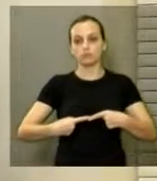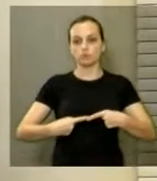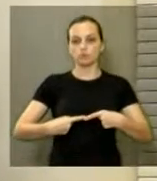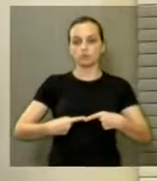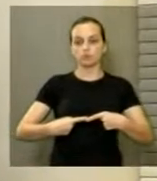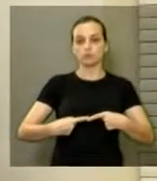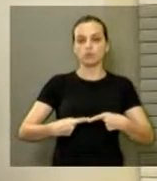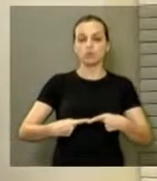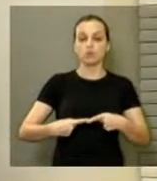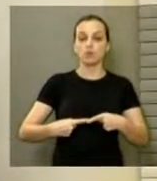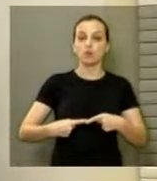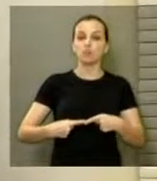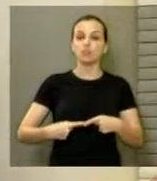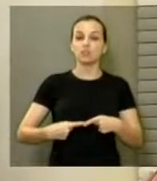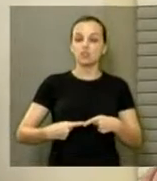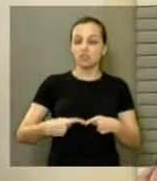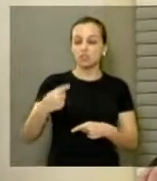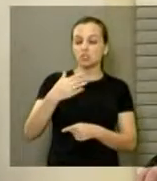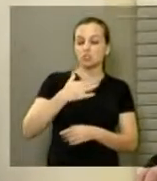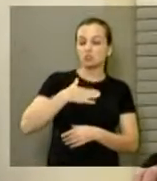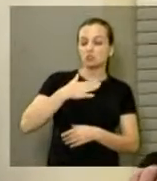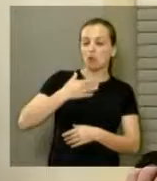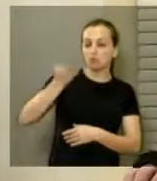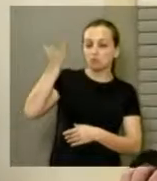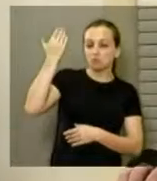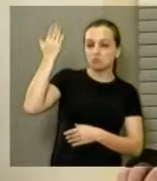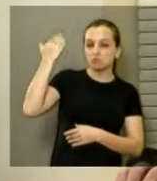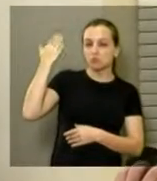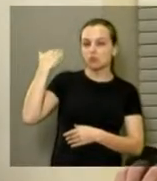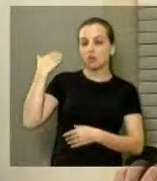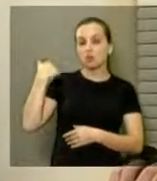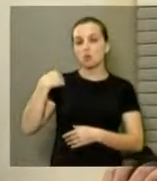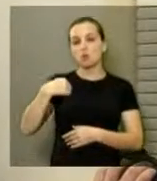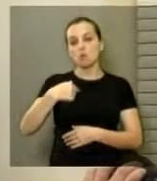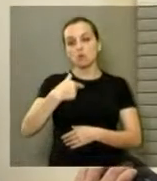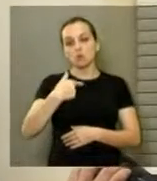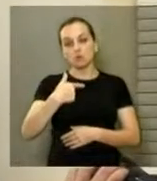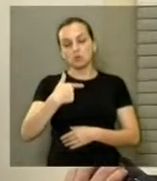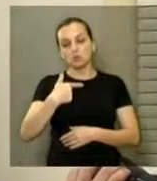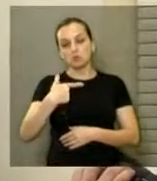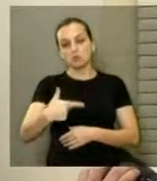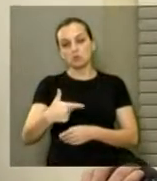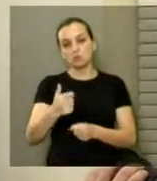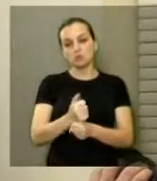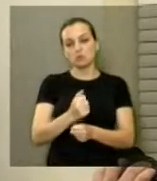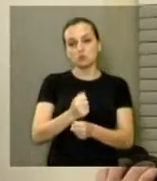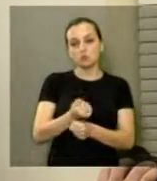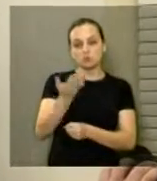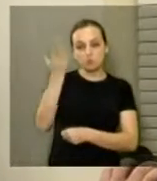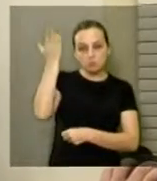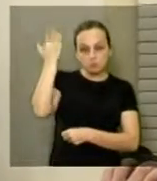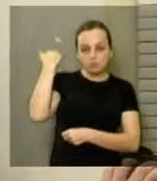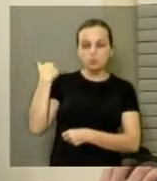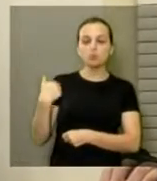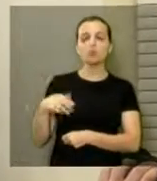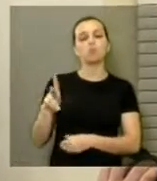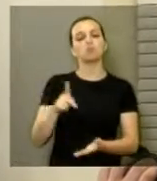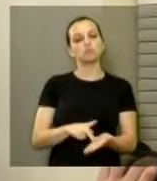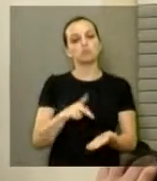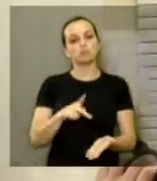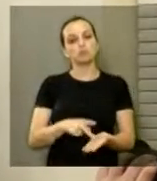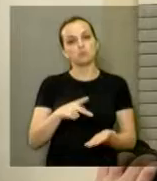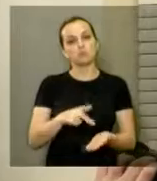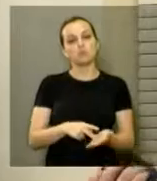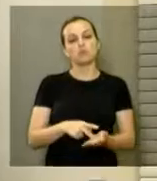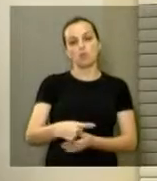Se fosse no meu tempo, viu? Se fosse há 2 anos atrás, há 1 ano atrás, isso aí, com certeza, e fosse